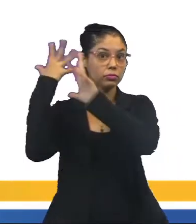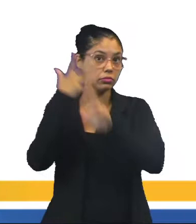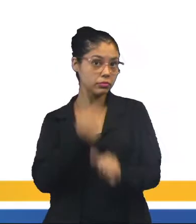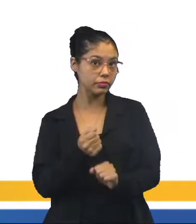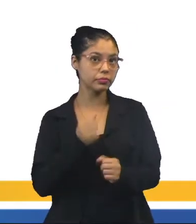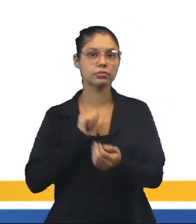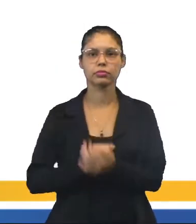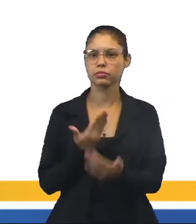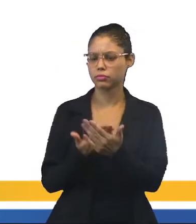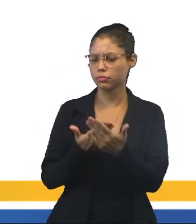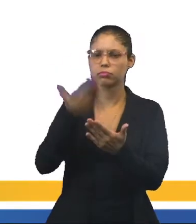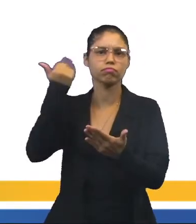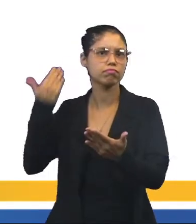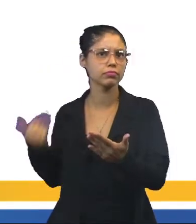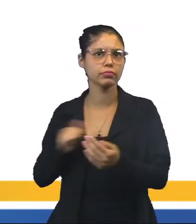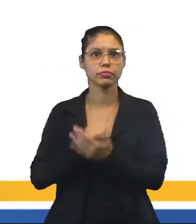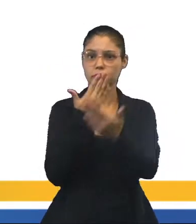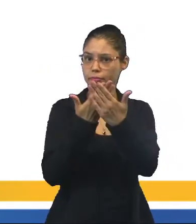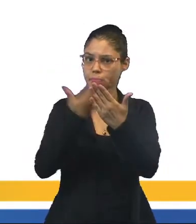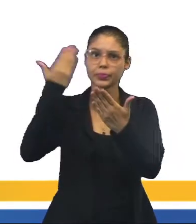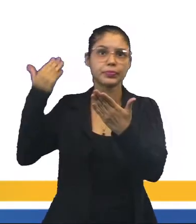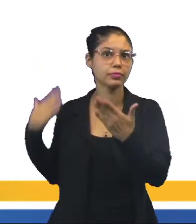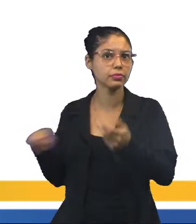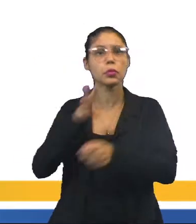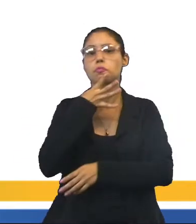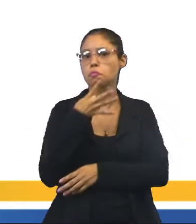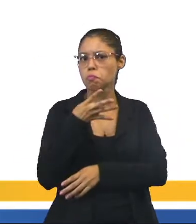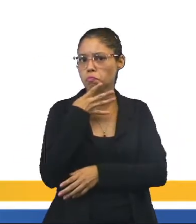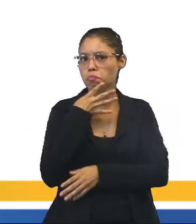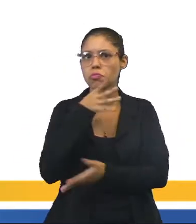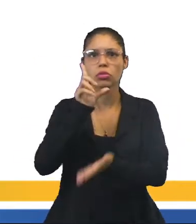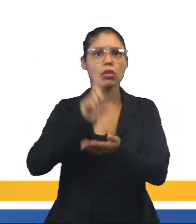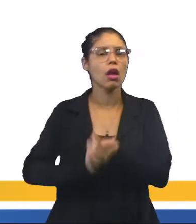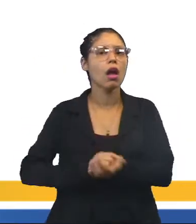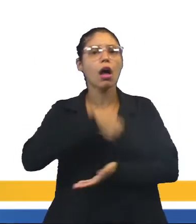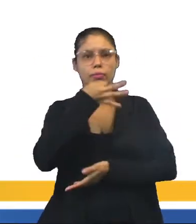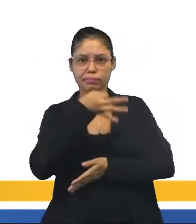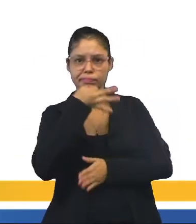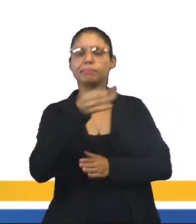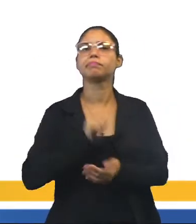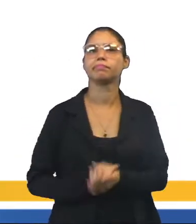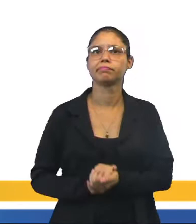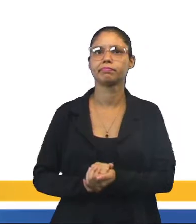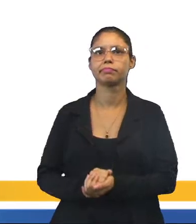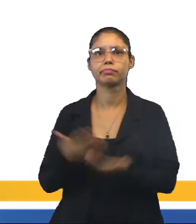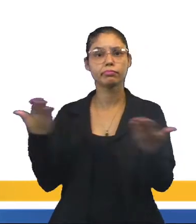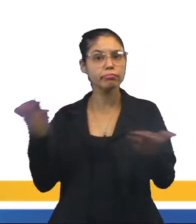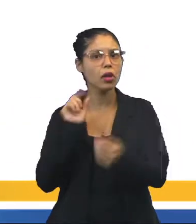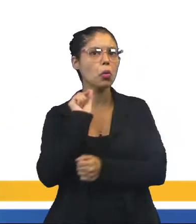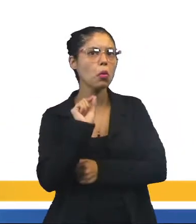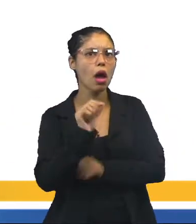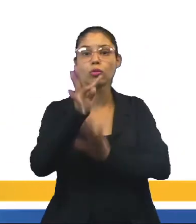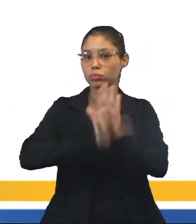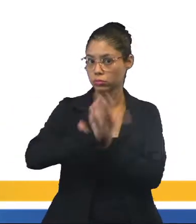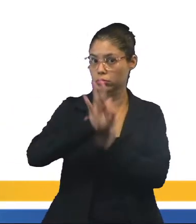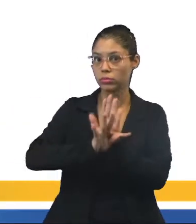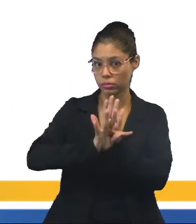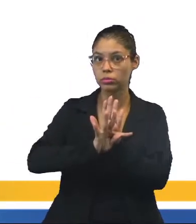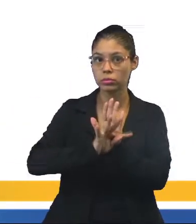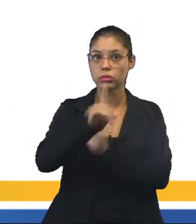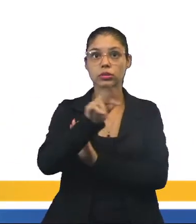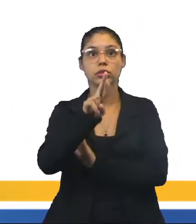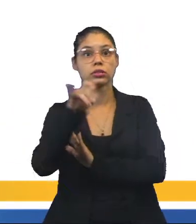Recapitulando um pouco da aula anterior. Na aula passada, conhecemos o gênero artigo de opinião. O artigo de opinião é um tipo de texto